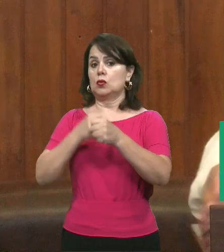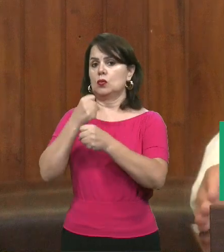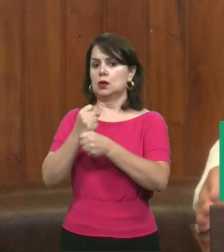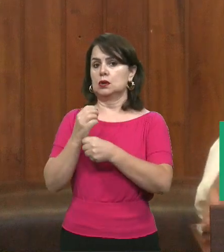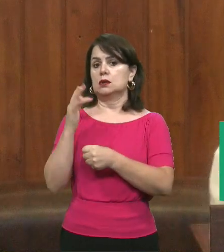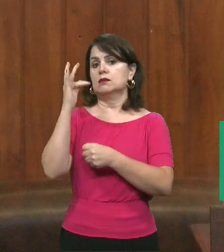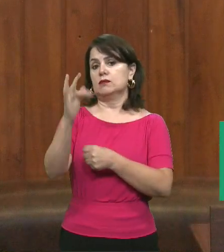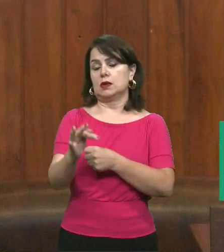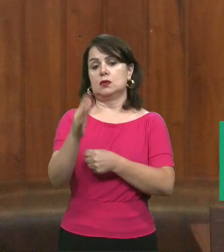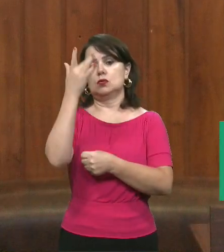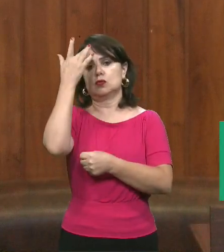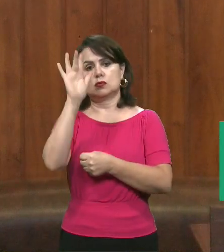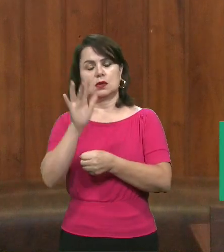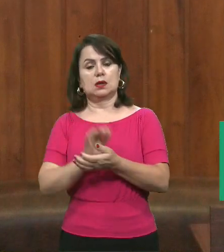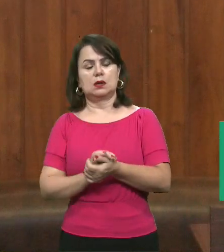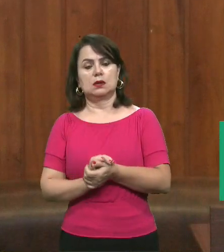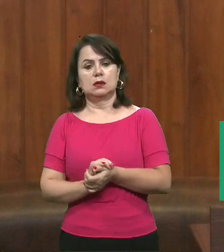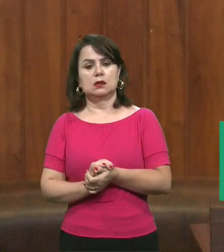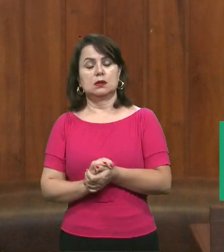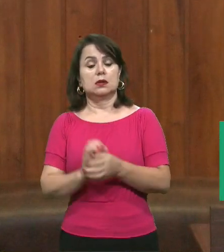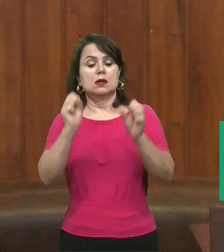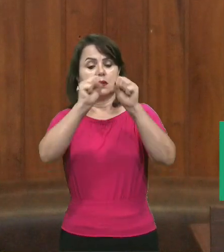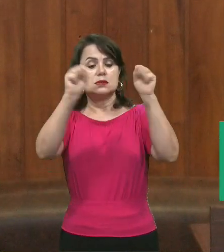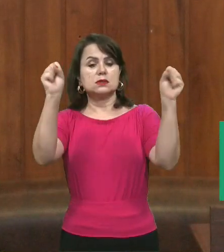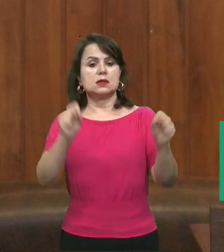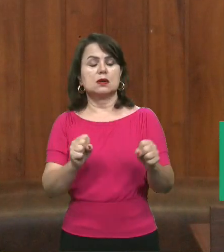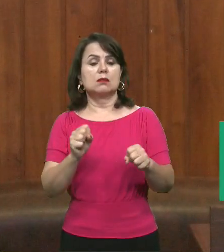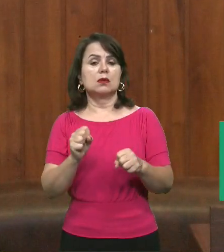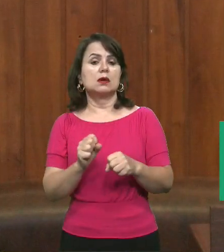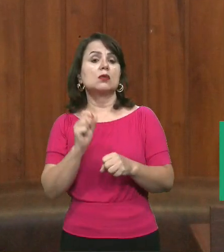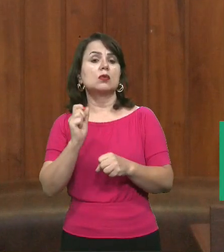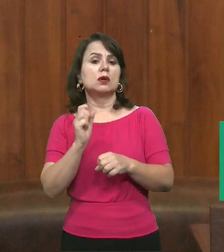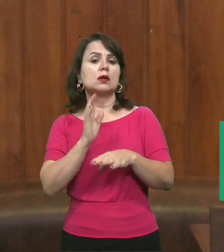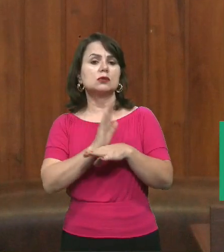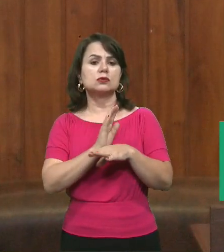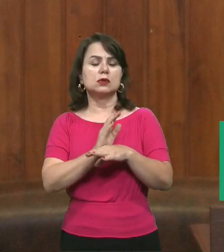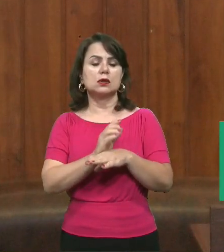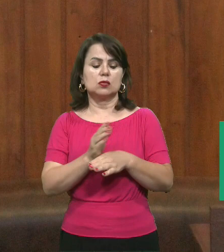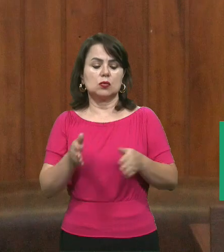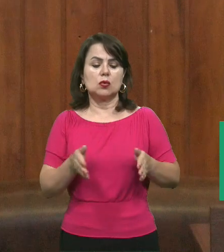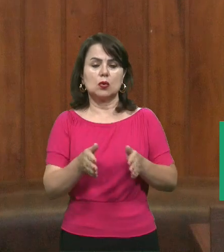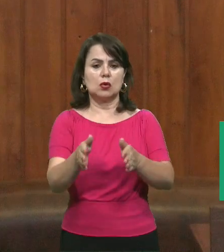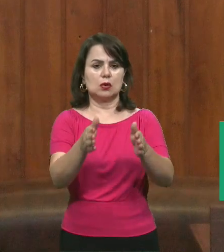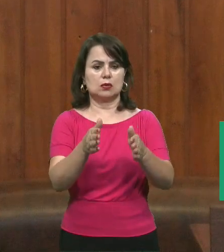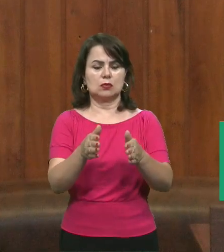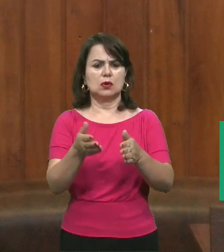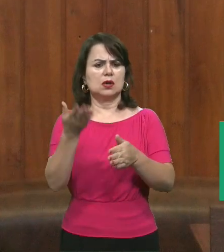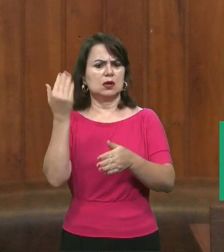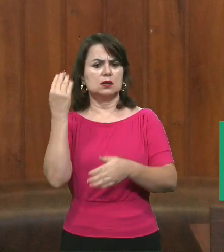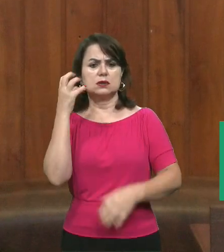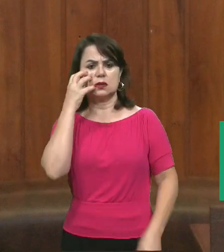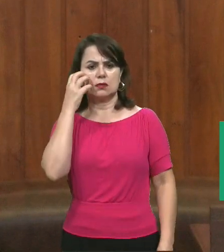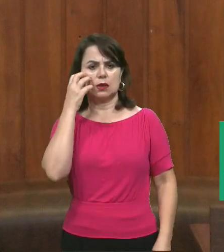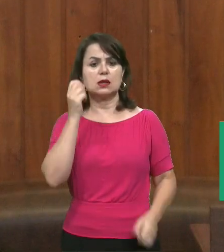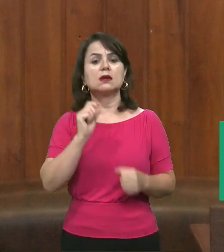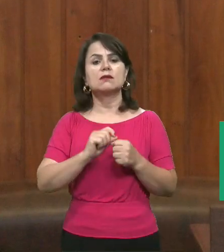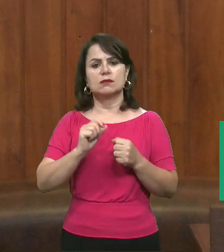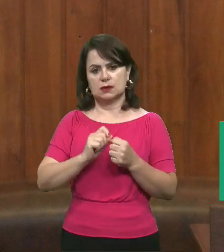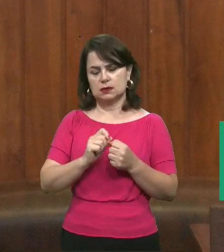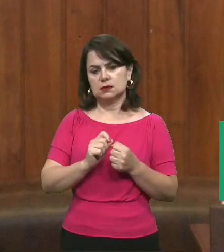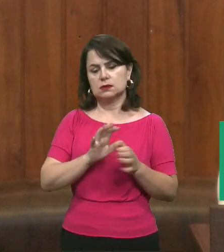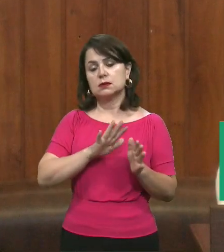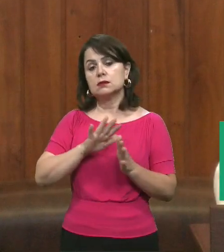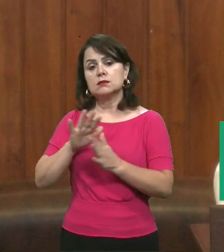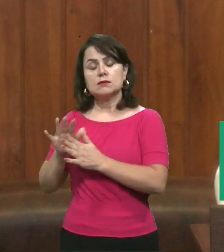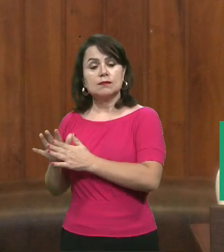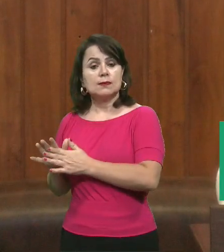Quem está salvando o sistema é o Córrego do Arrependido e a Barragem do Arrependido, feita no governo Camarinha. A concessão do DAE,